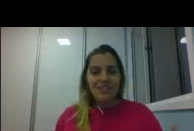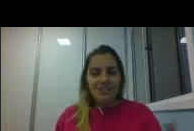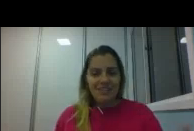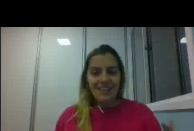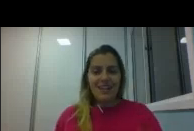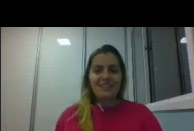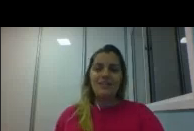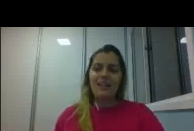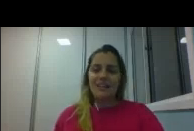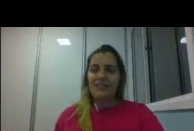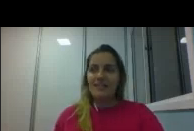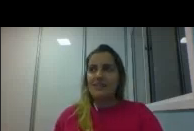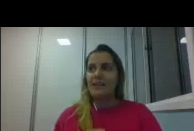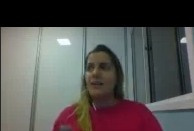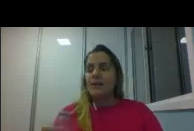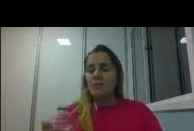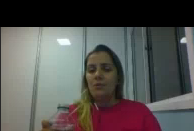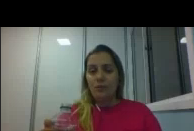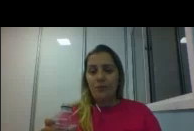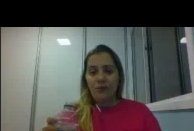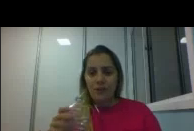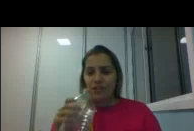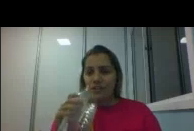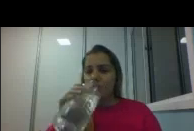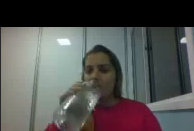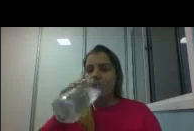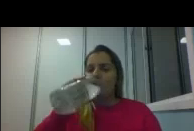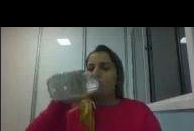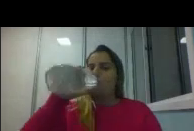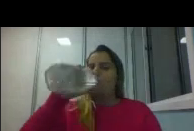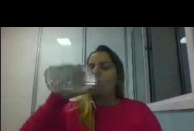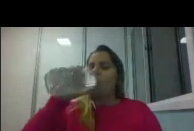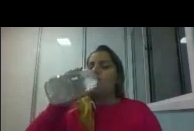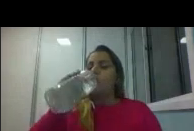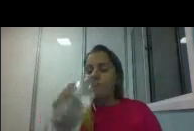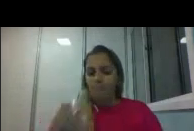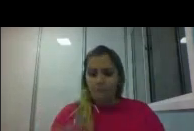verdade, existe essa relação da herança muito forte,